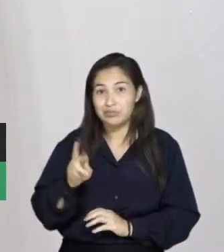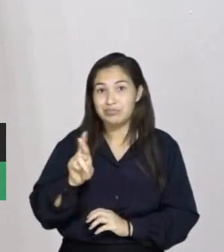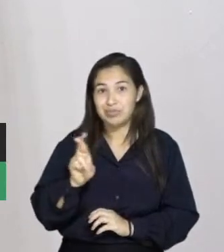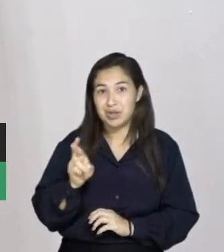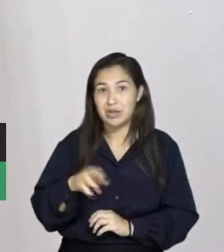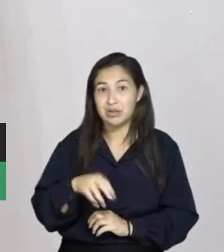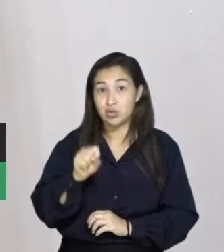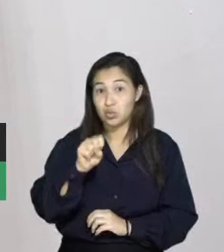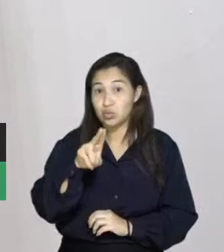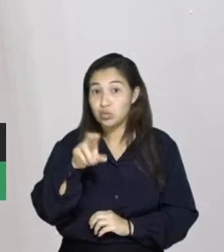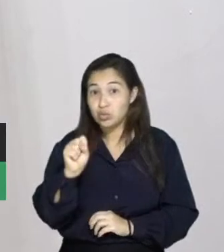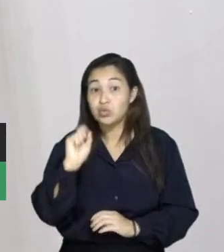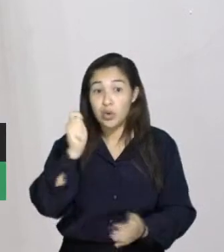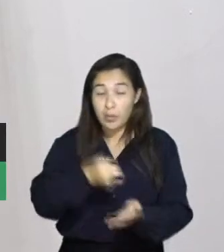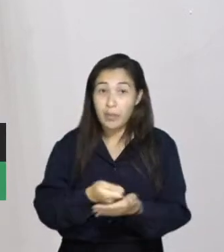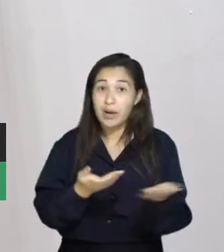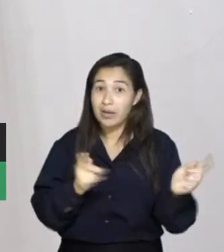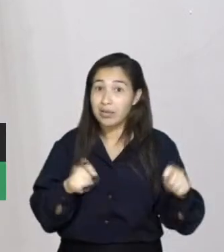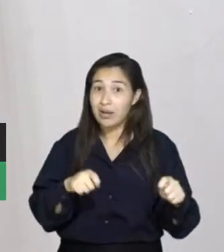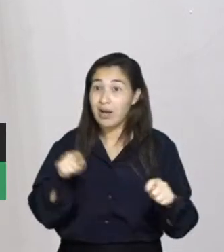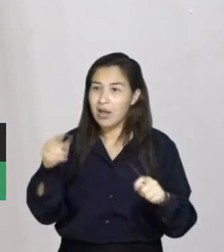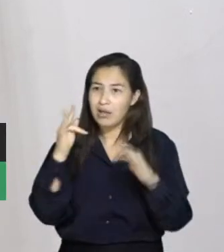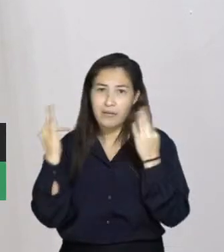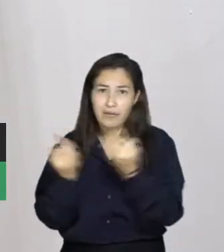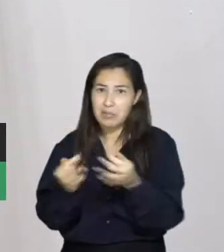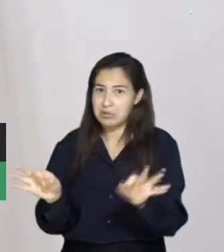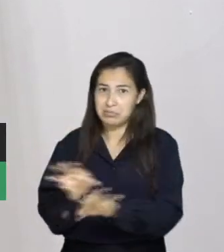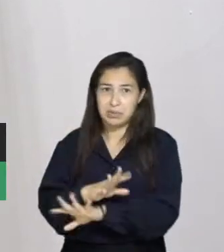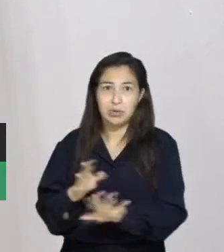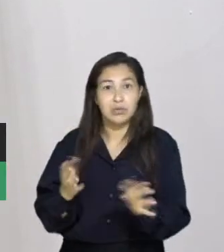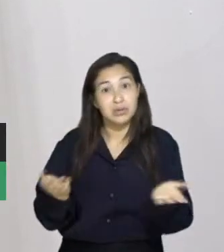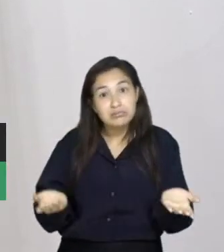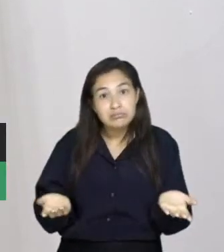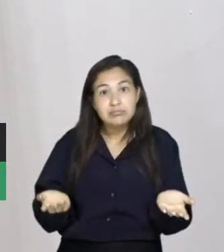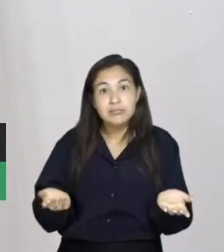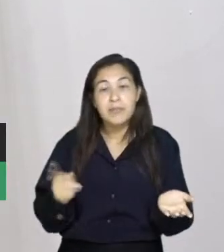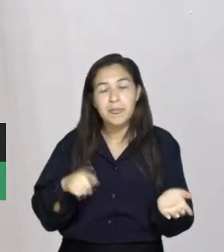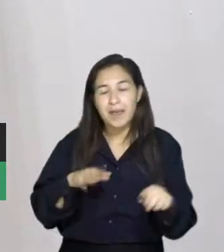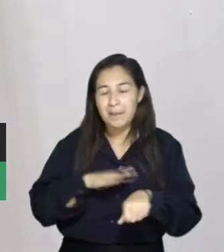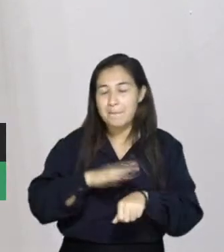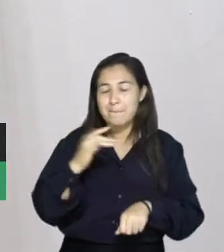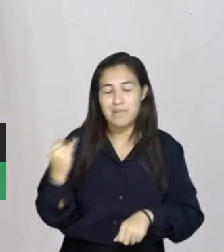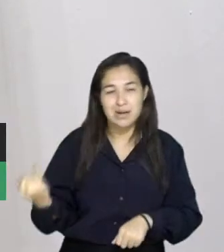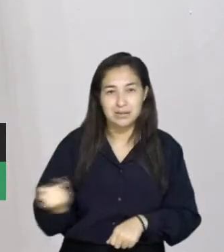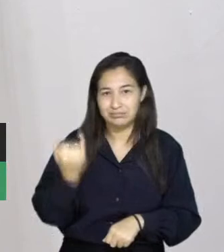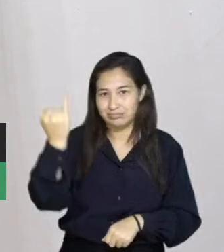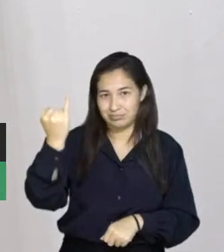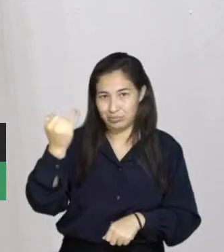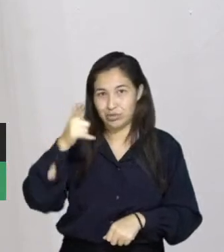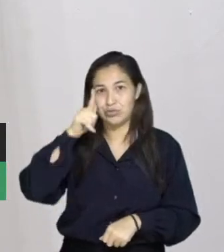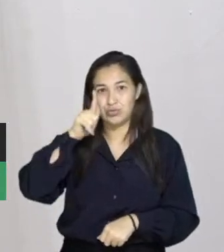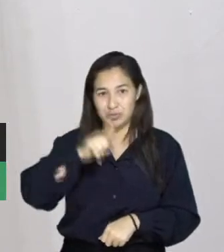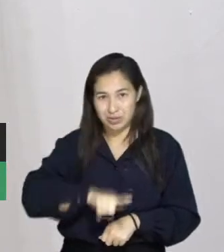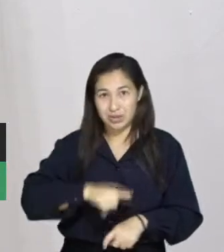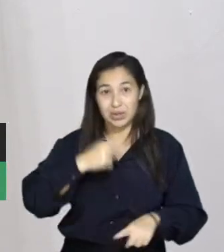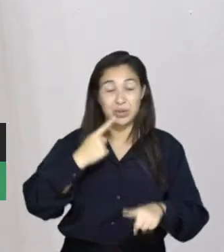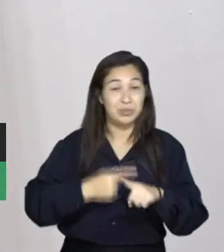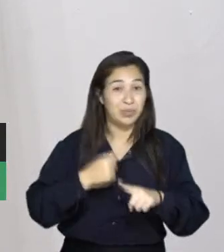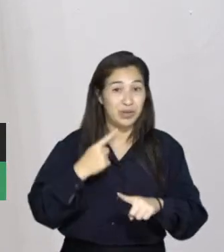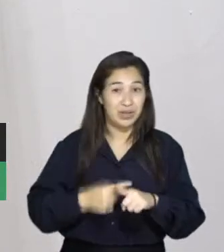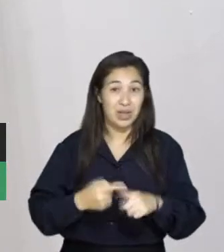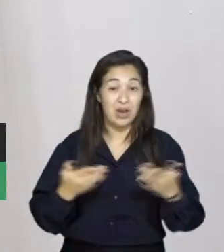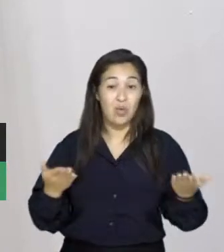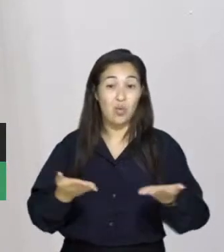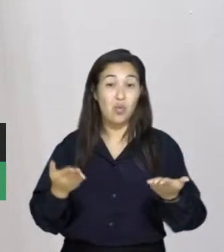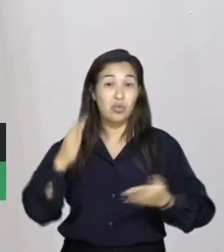E o SUS vai pagar, não vão mais ser as famílias. Claro que esse foi o passo mais importante que nós conseguimos dar, porque hoje